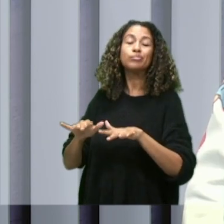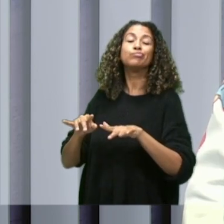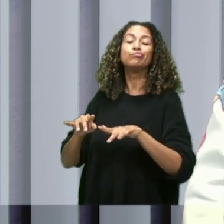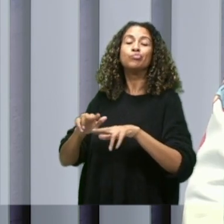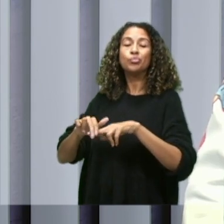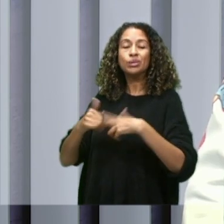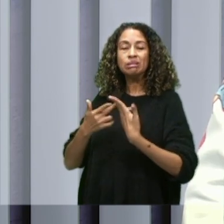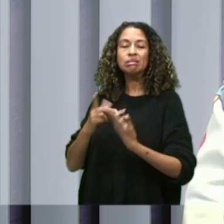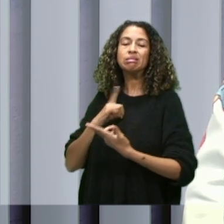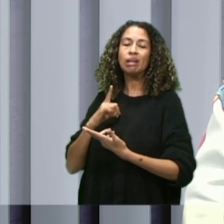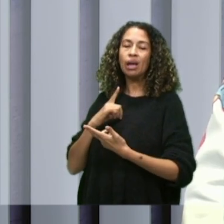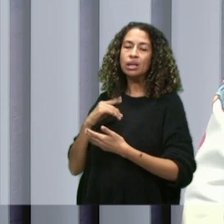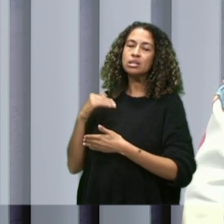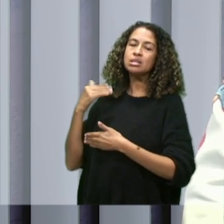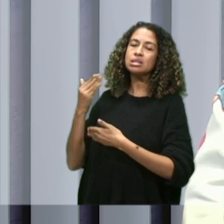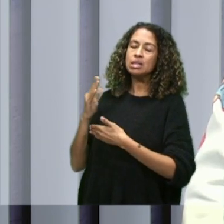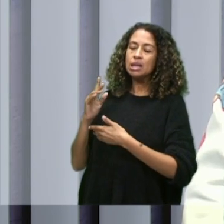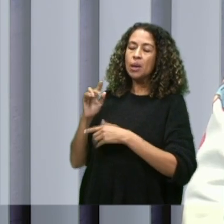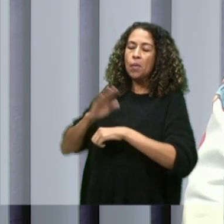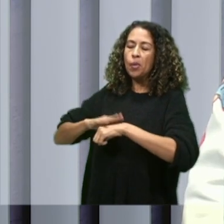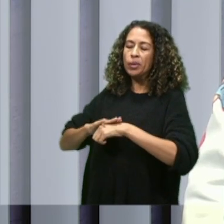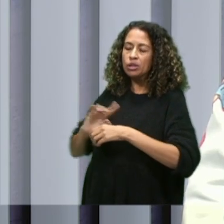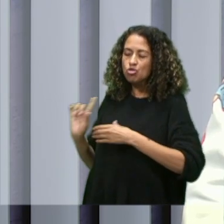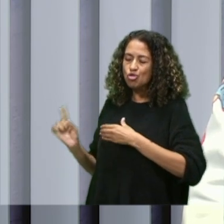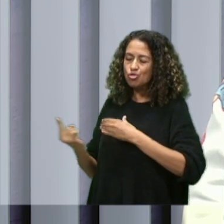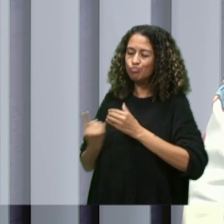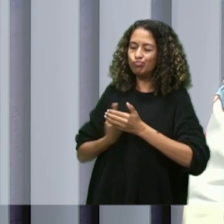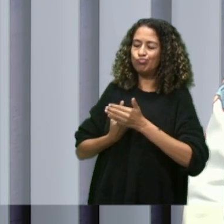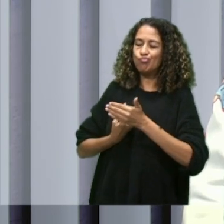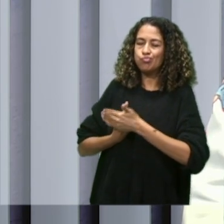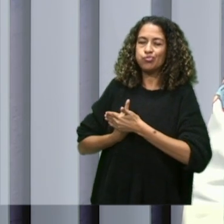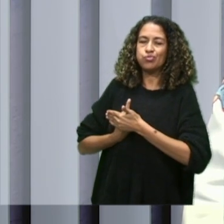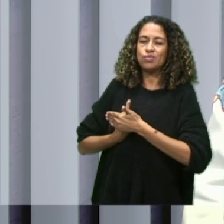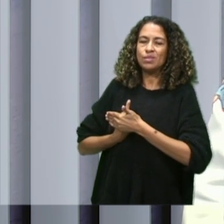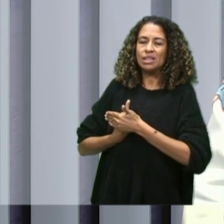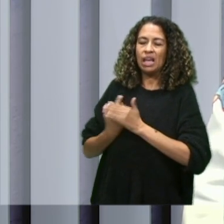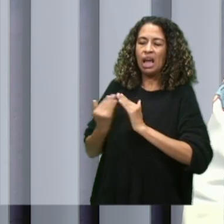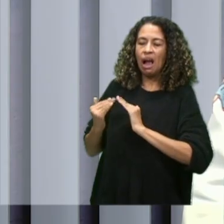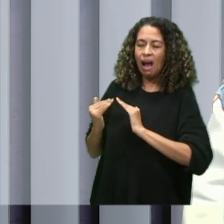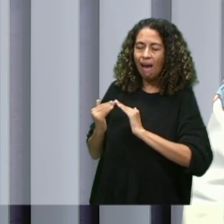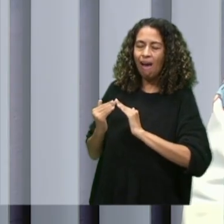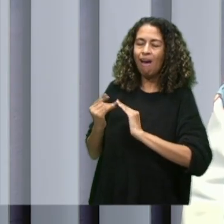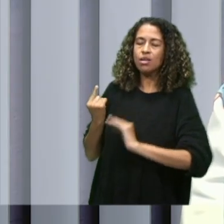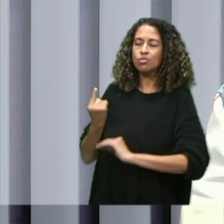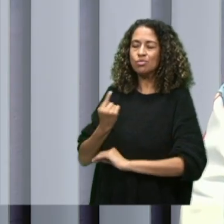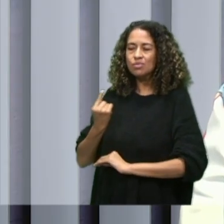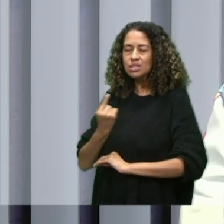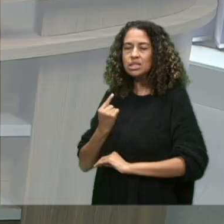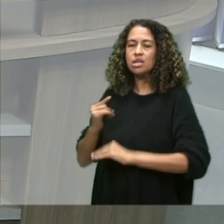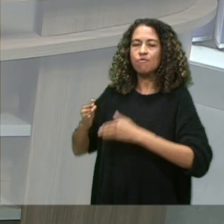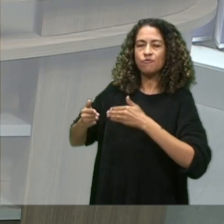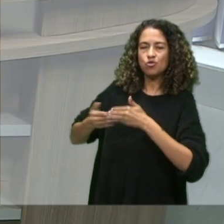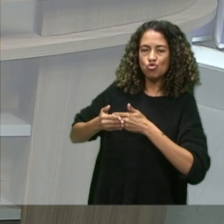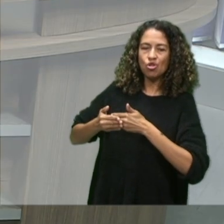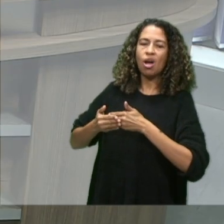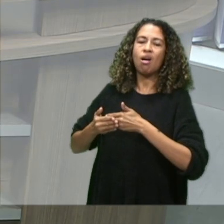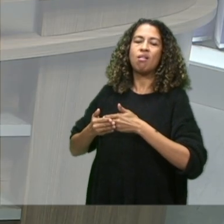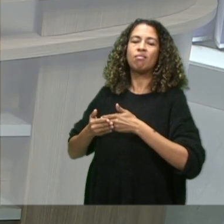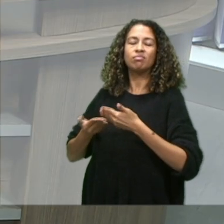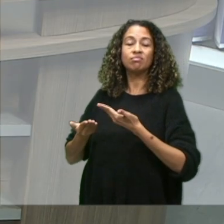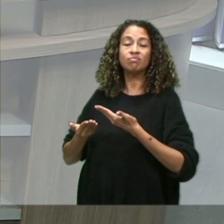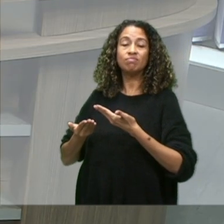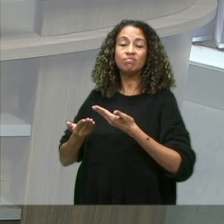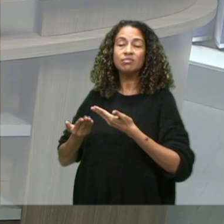esse processo de reclusão da gente também, né, de estar saindo dos palcos e e estar nesse local onde